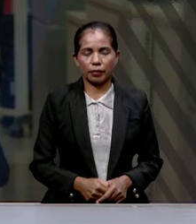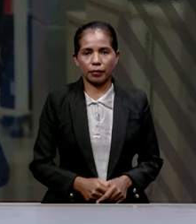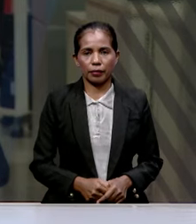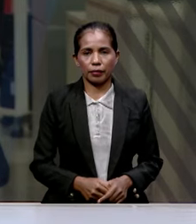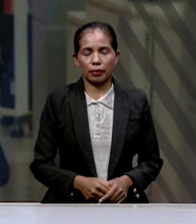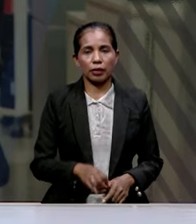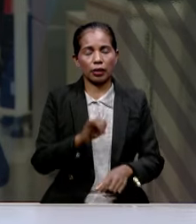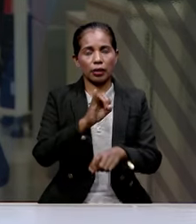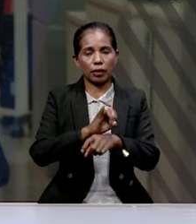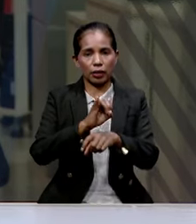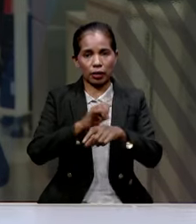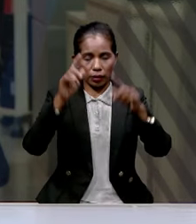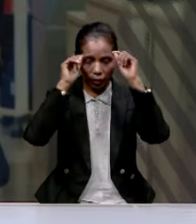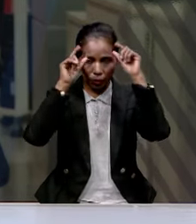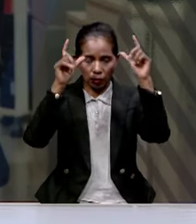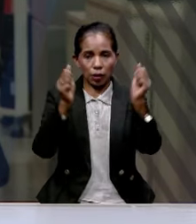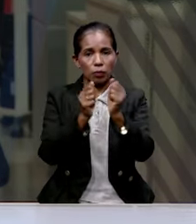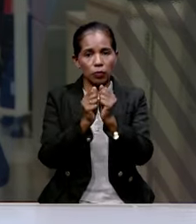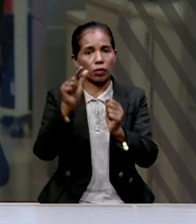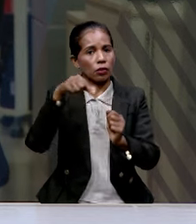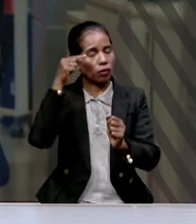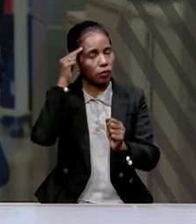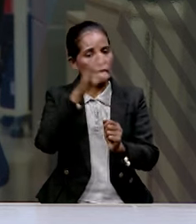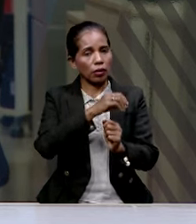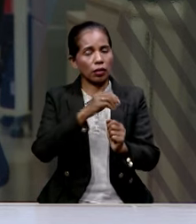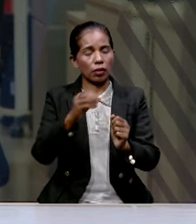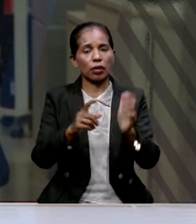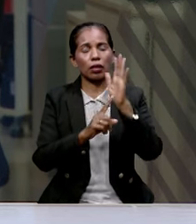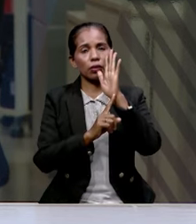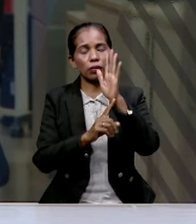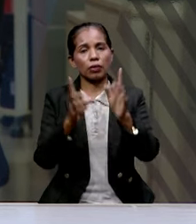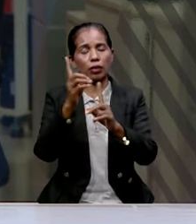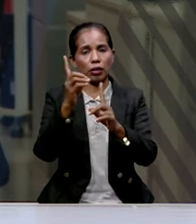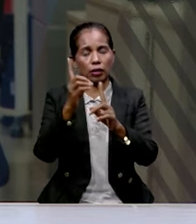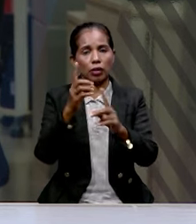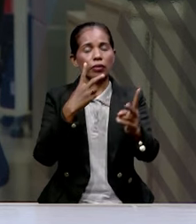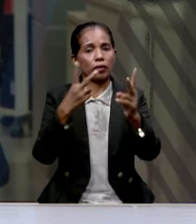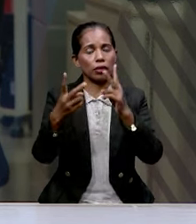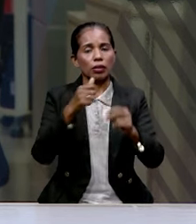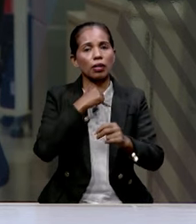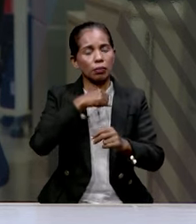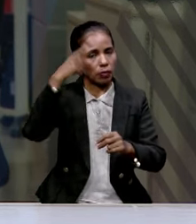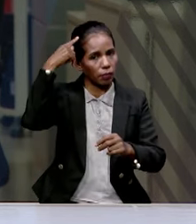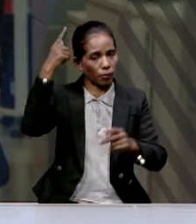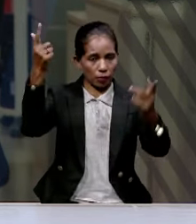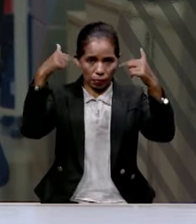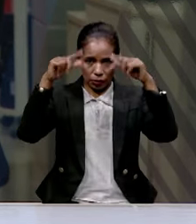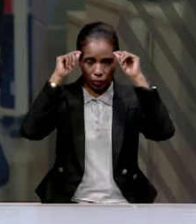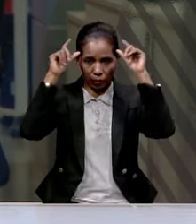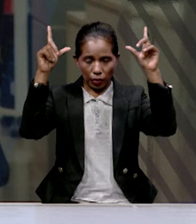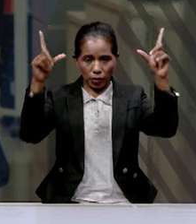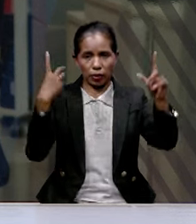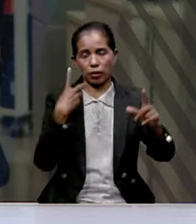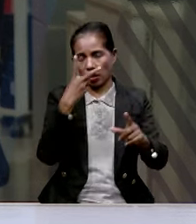Telespectadores, Igreja Local Timor-Leste, Mutuca Governo, ONRIN, oficialmente anuncia data fixa, visita para Francisco Nianmai, Timor-Leste.